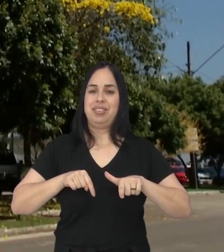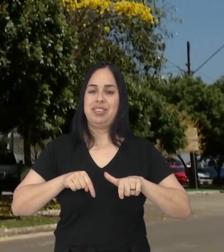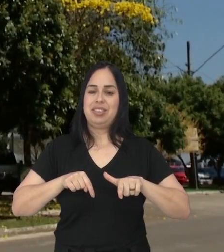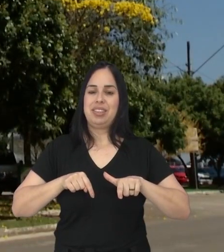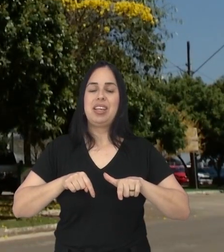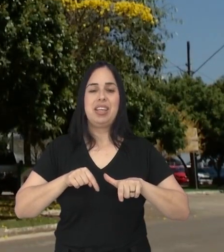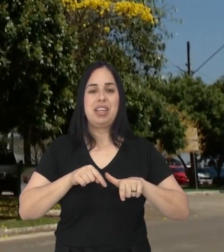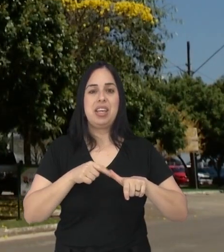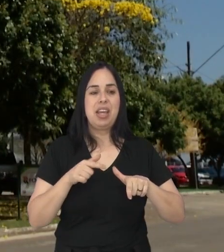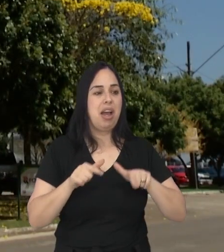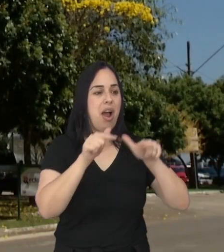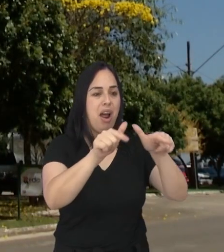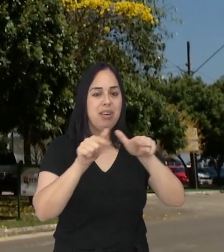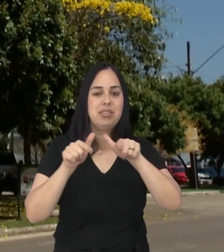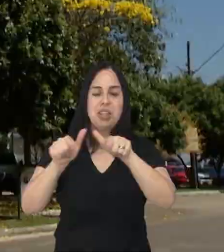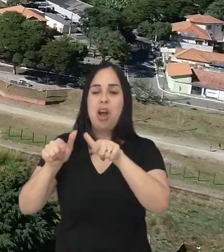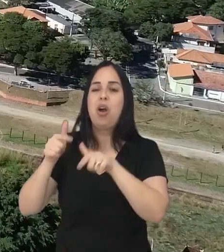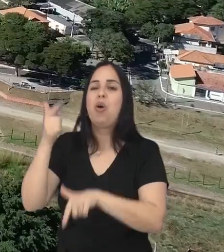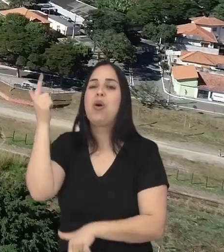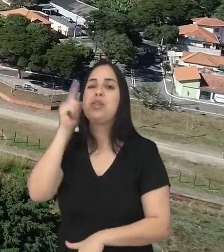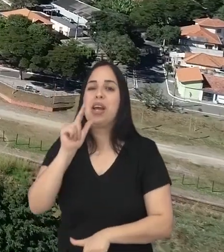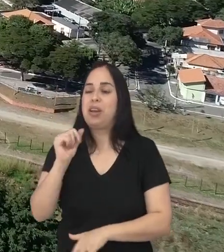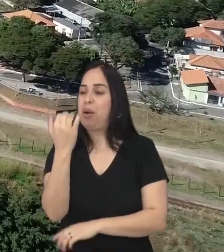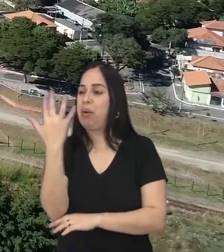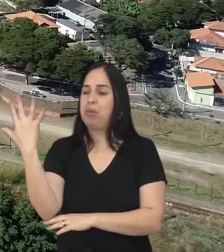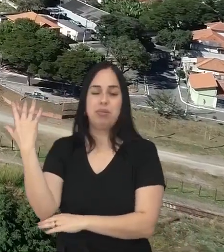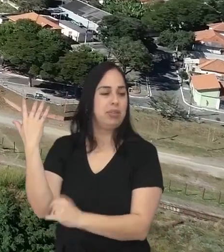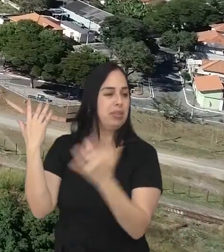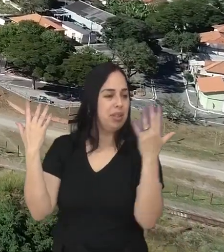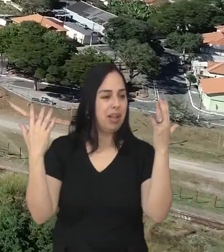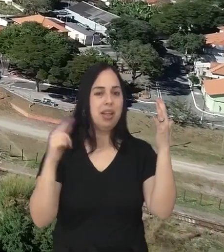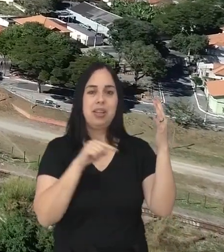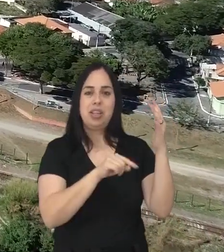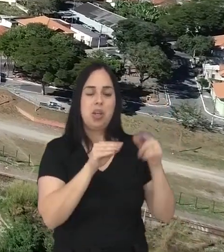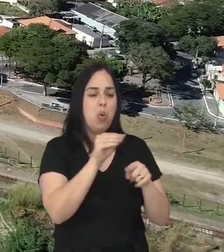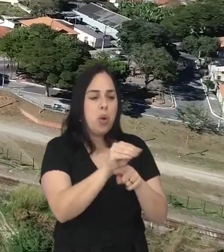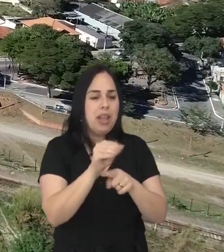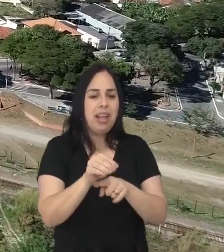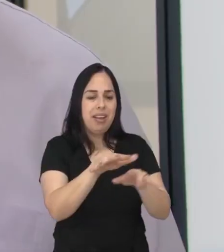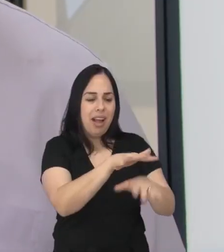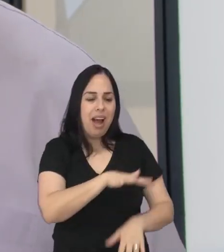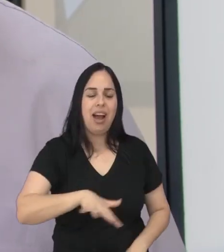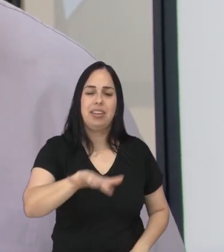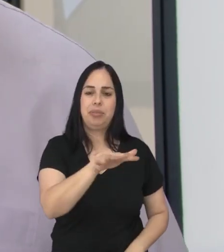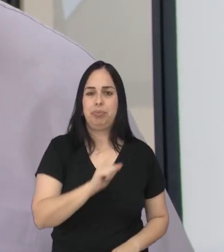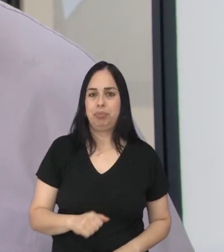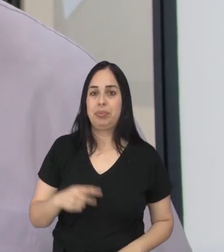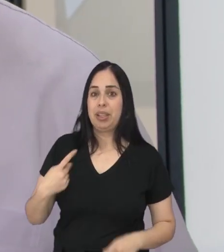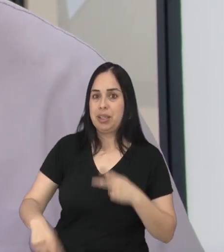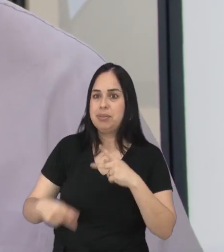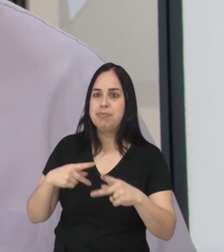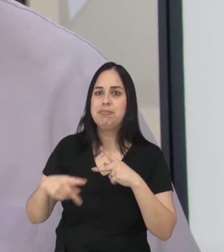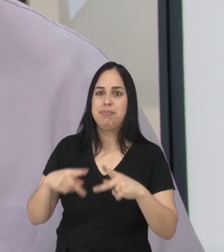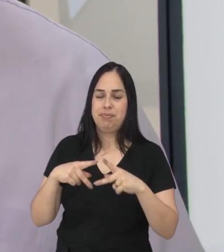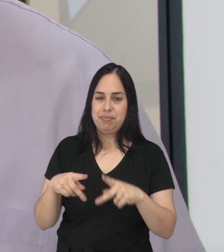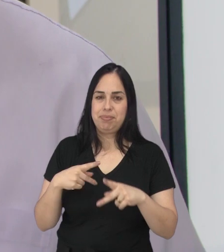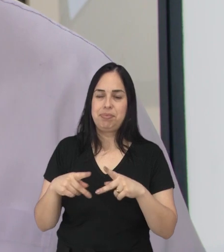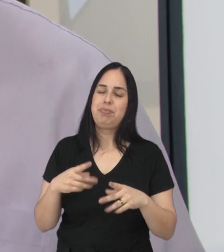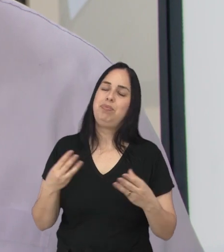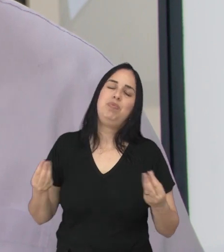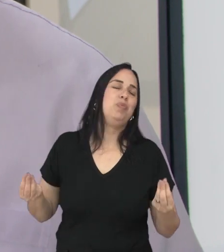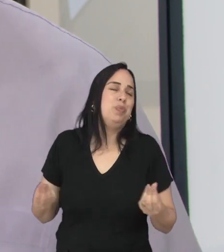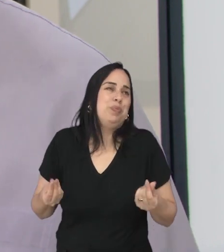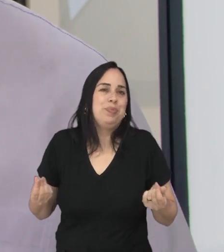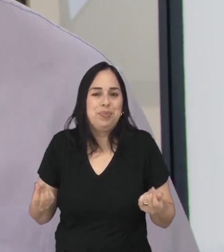concedido a cidades que conseguem conciliar a urbanização com o cuidado das áreas verdes. São José é uma cidade, vamos